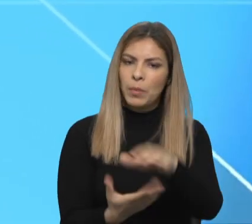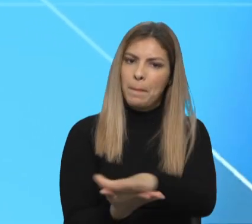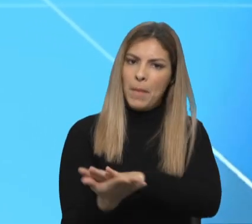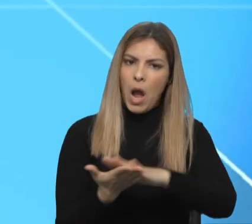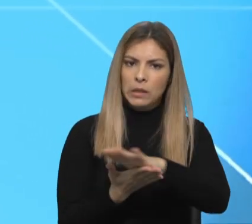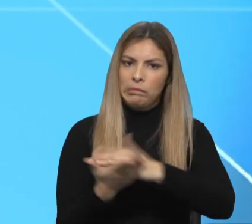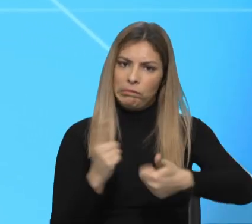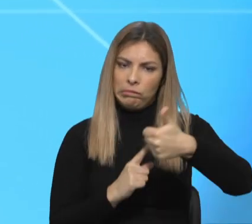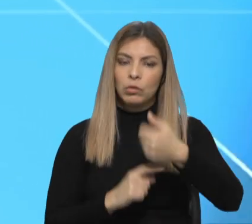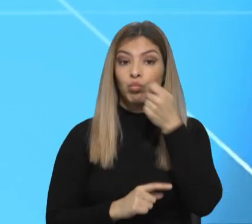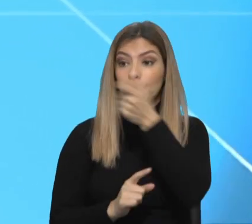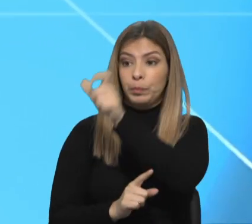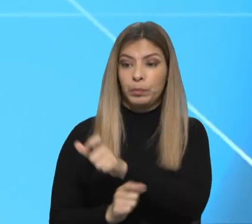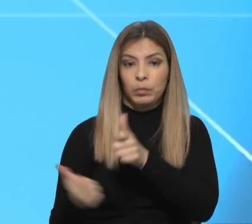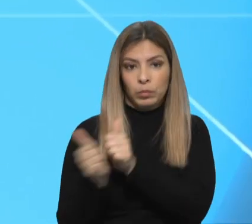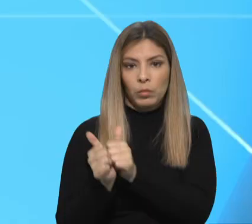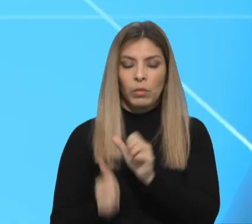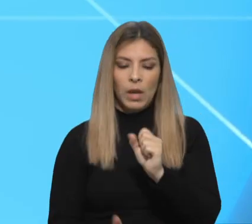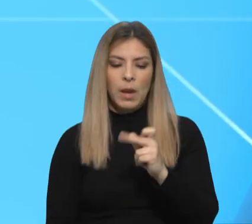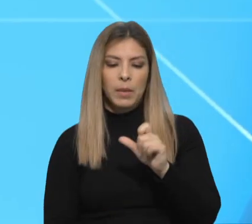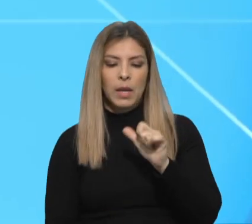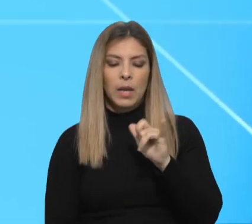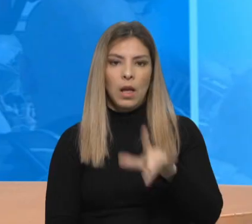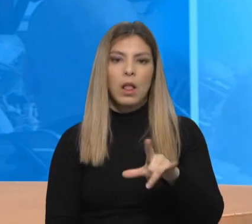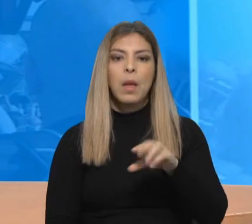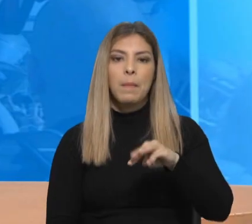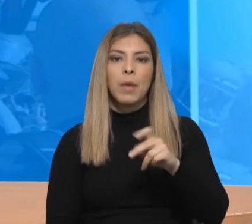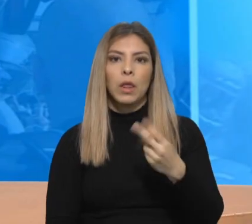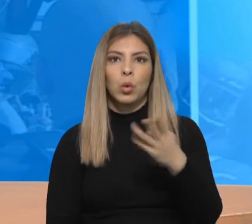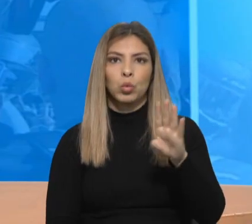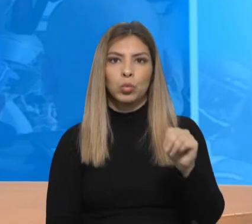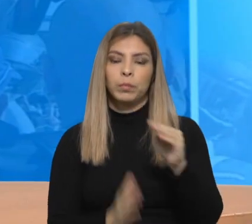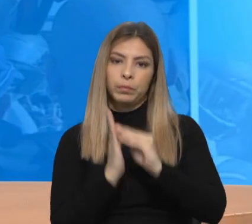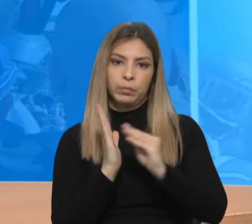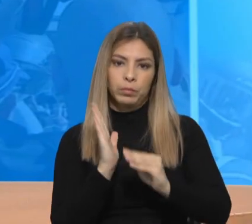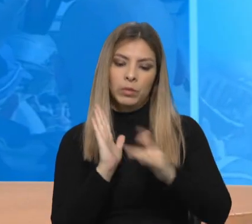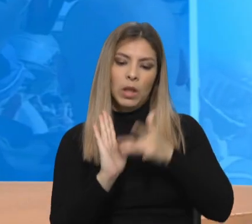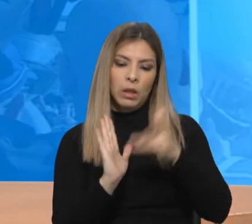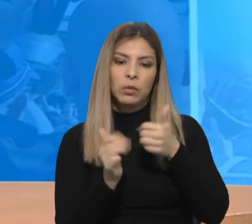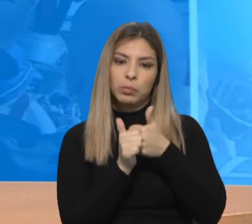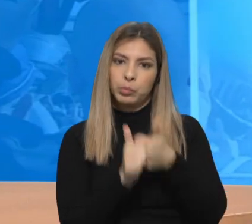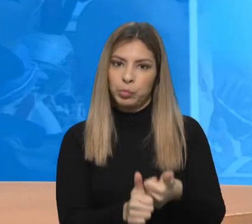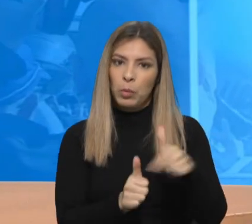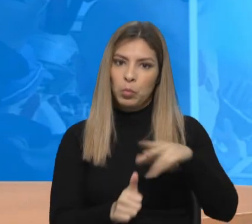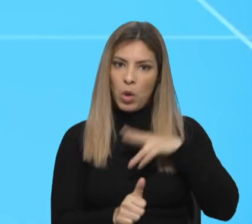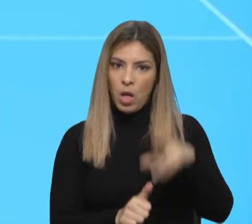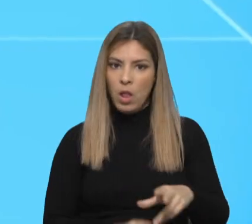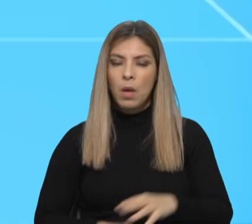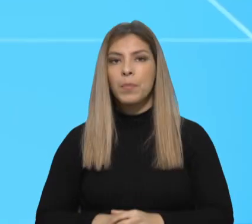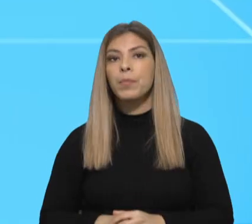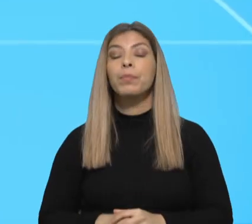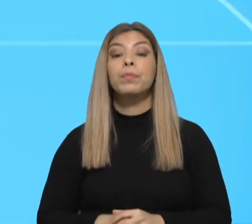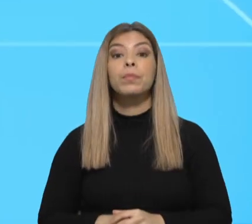Connosco está Gabriel Mateus de Albuquerque, autor do livro Ao Leme de Portugal, que tem por base